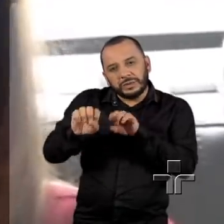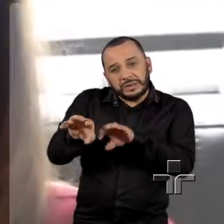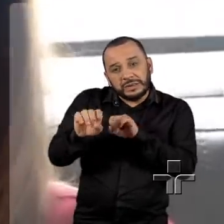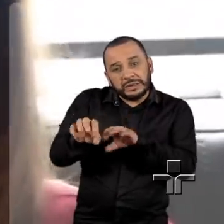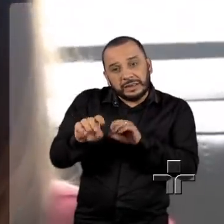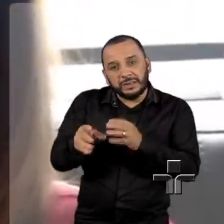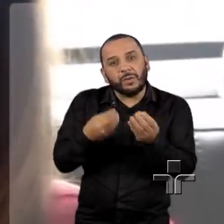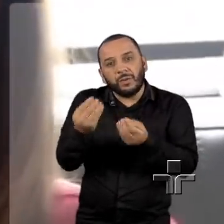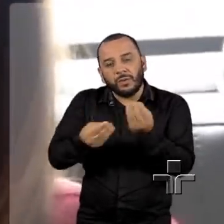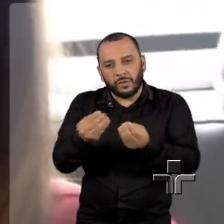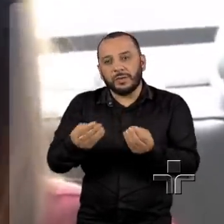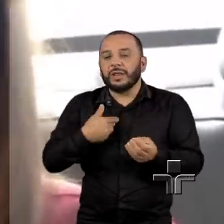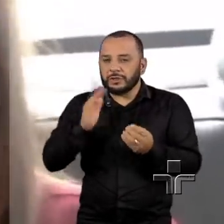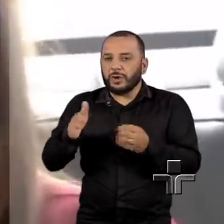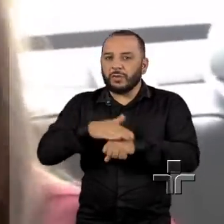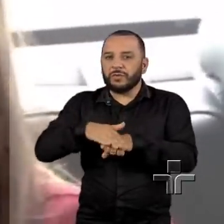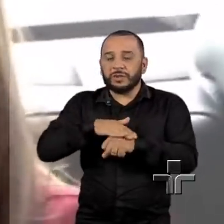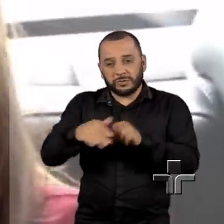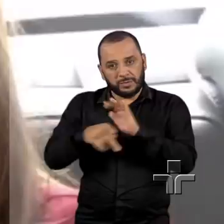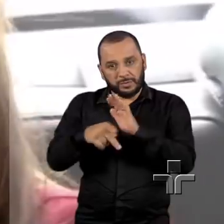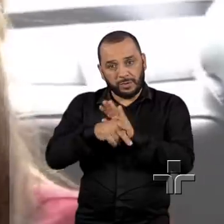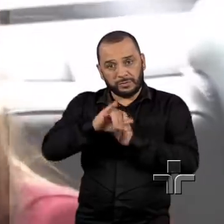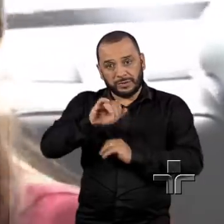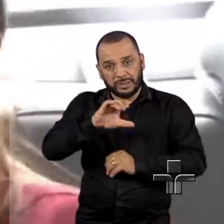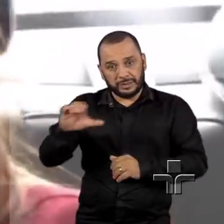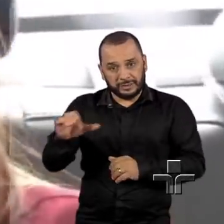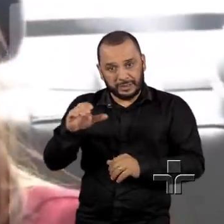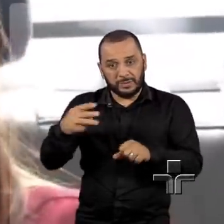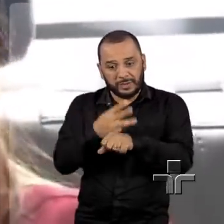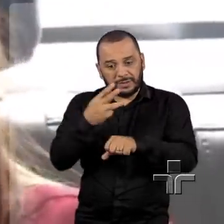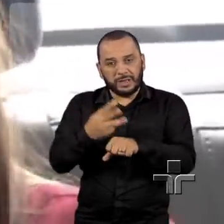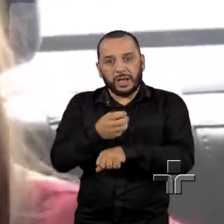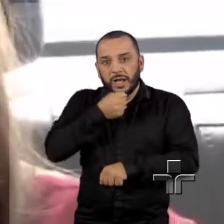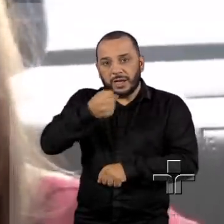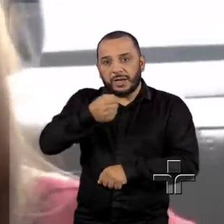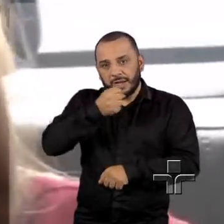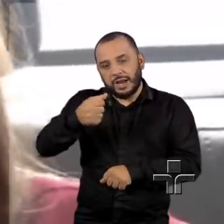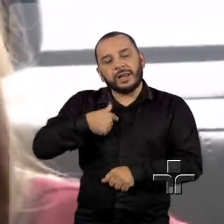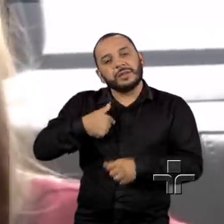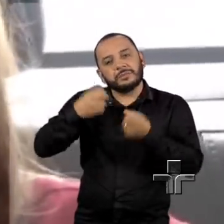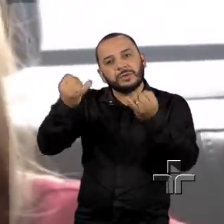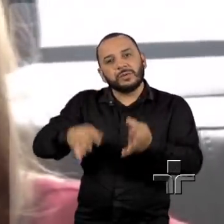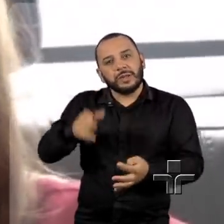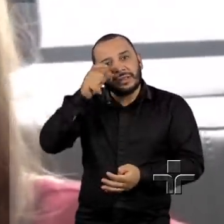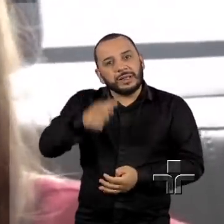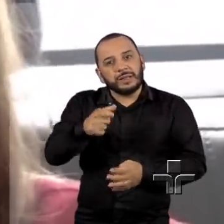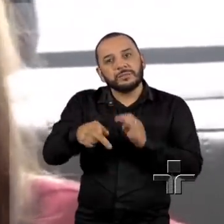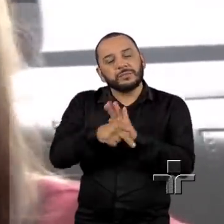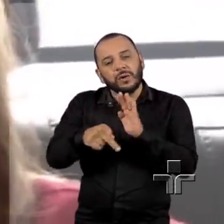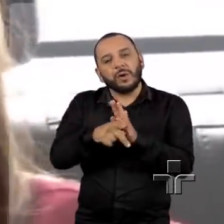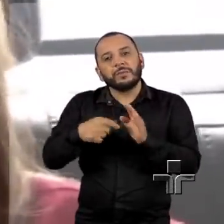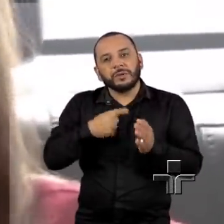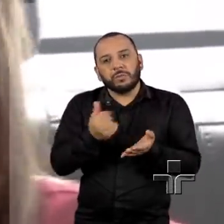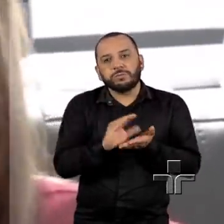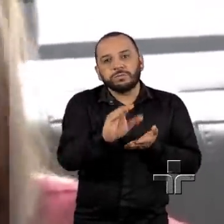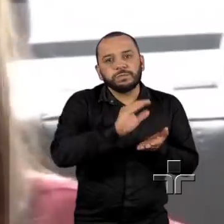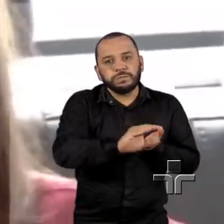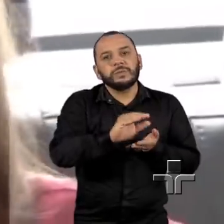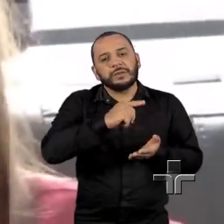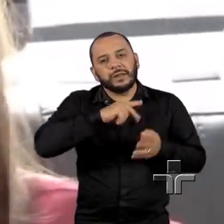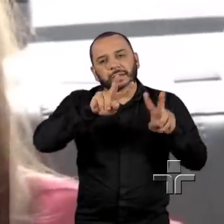Ela falou com o Jornal da Cultura via WhatsApp, explicou como se interessou por investimentos a partir de boletins sobre o mercado